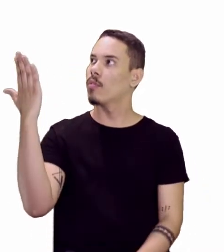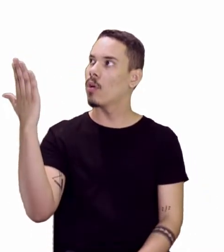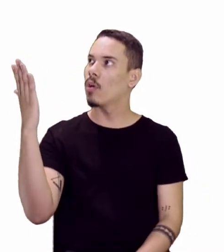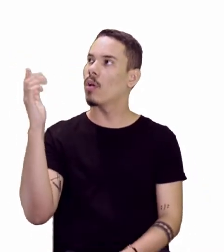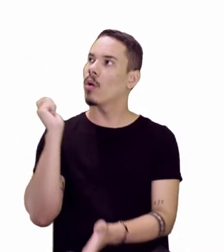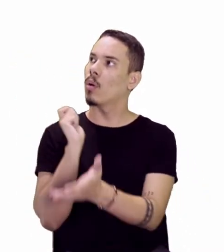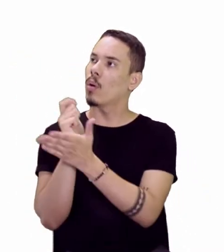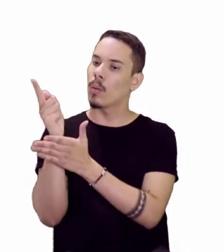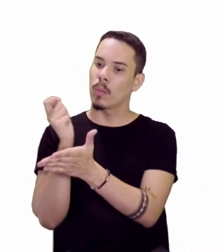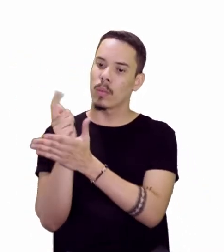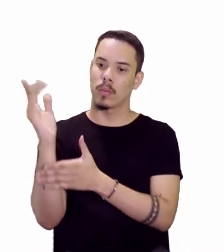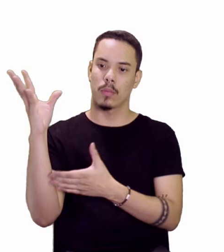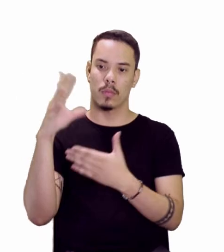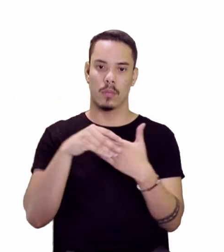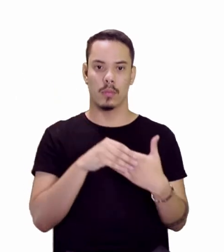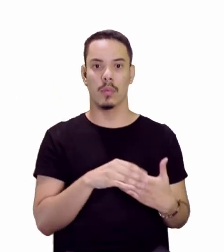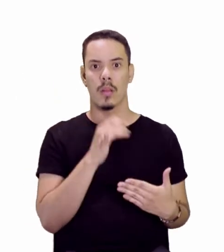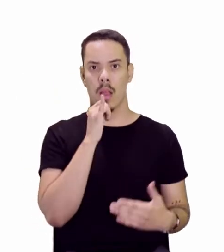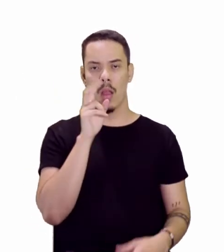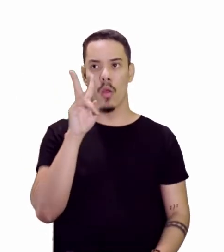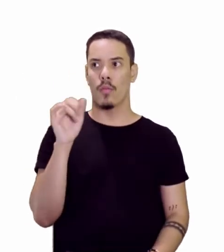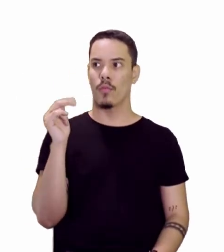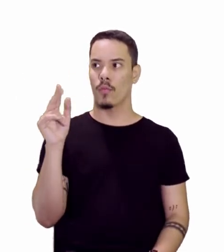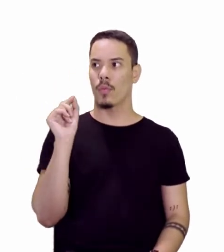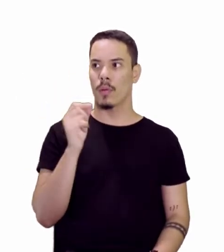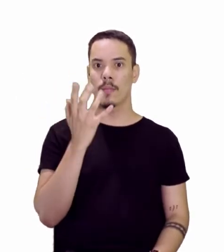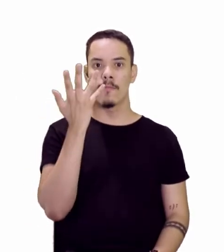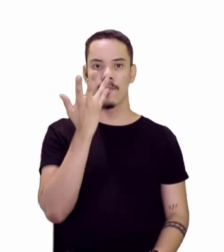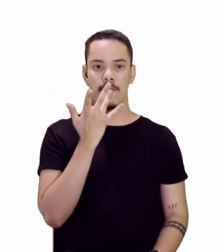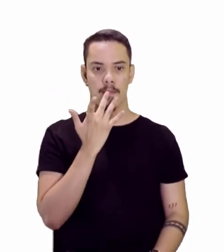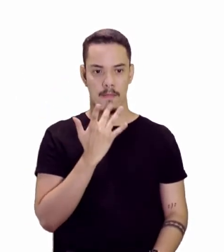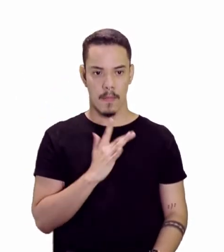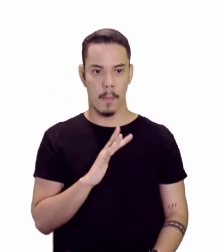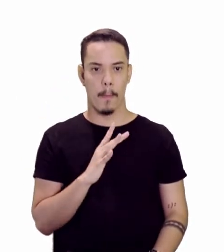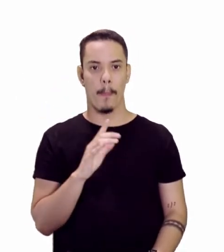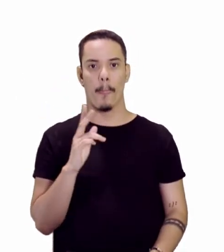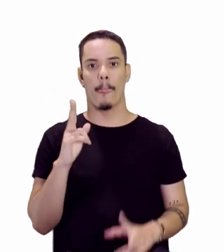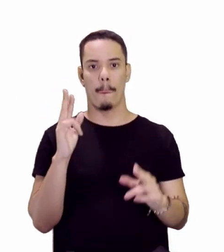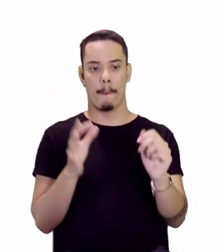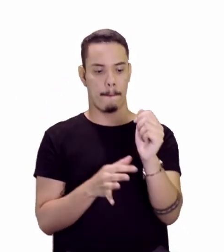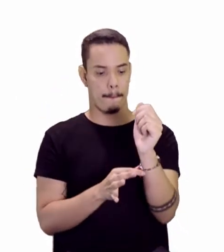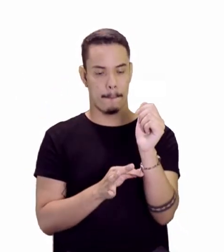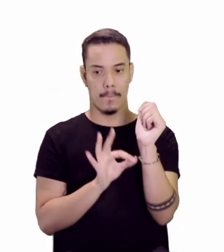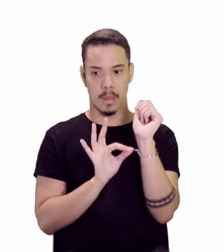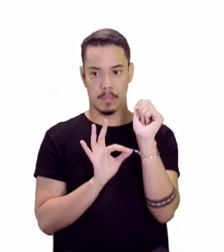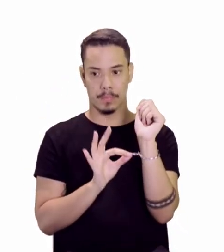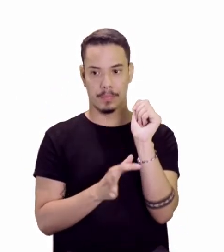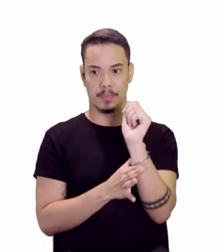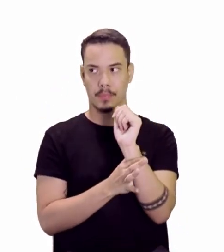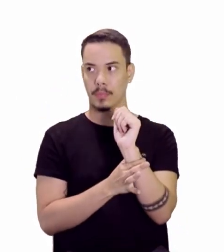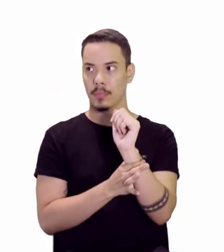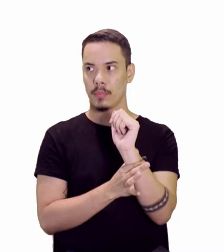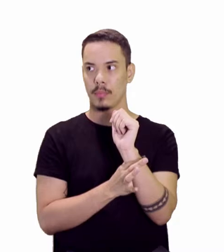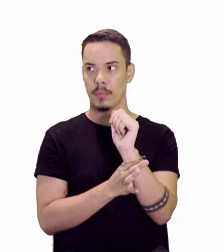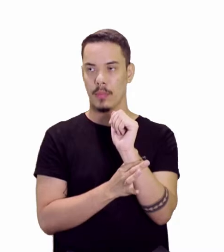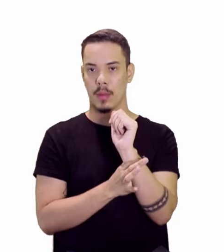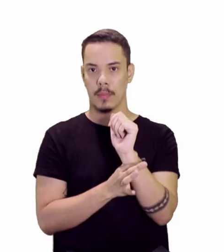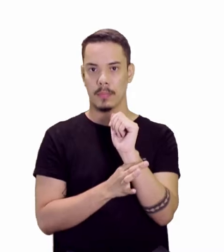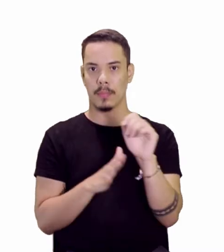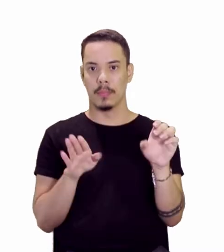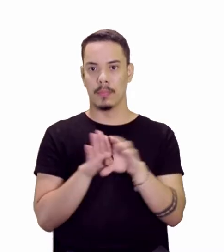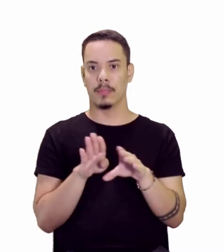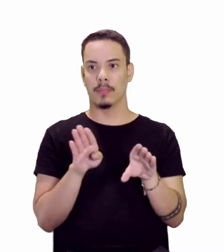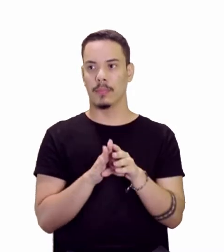ali. Eu vi um dispositivo bacana que é para criança. Como é que é? Uma pulseira, que ela fica aqui, certo? Uma pulseira no formato